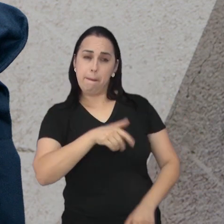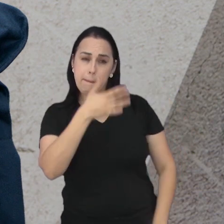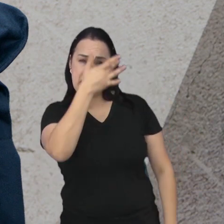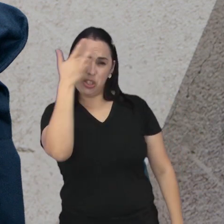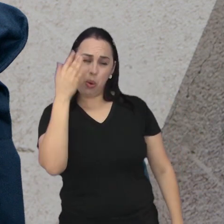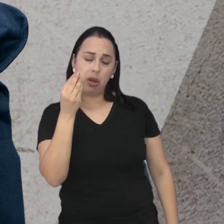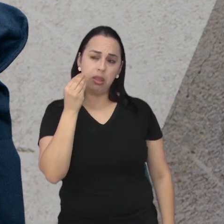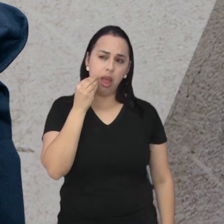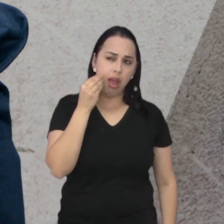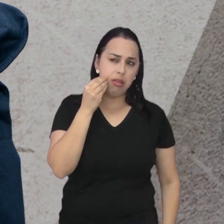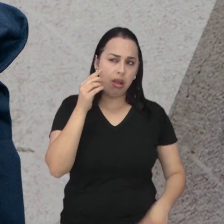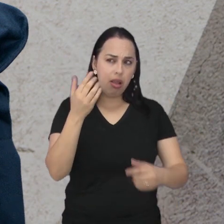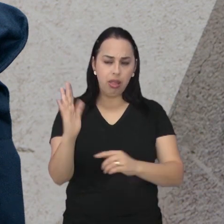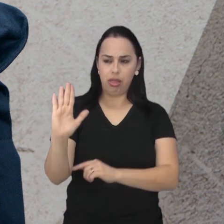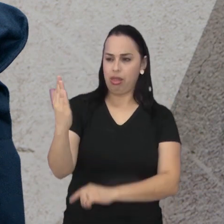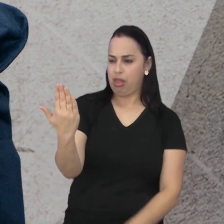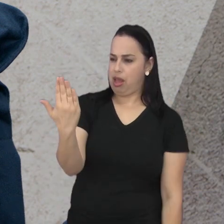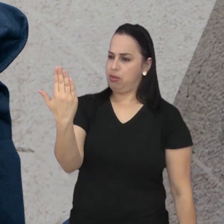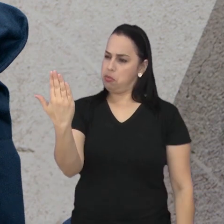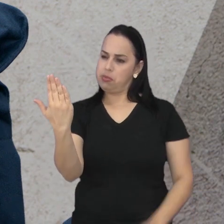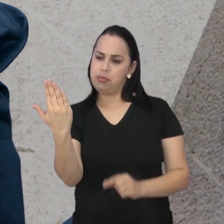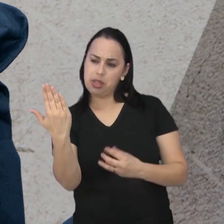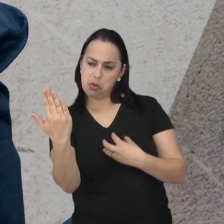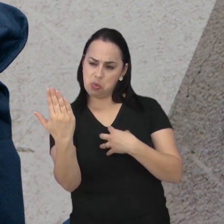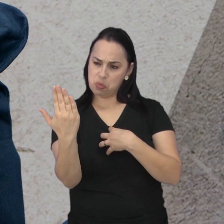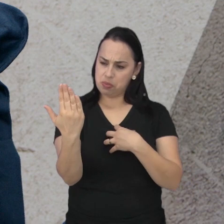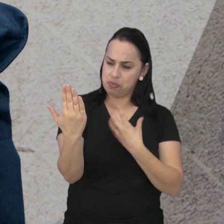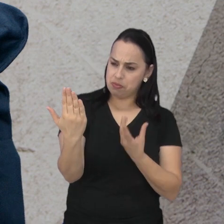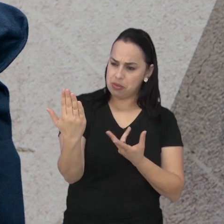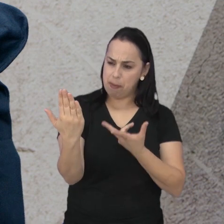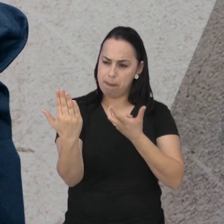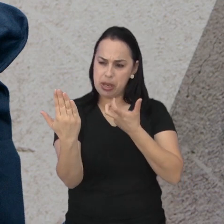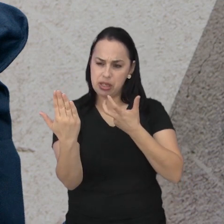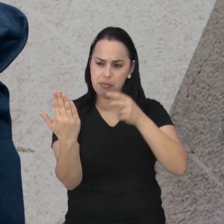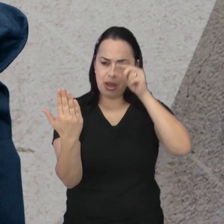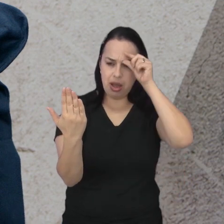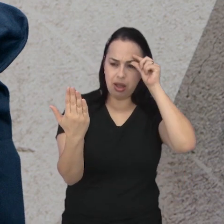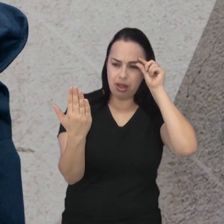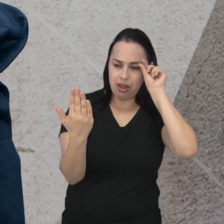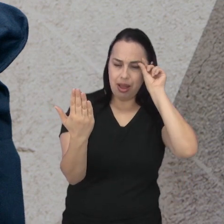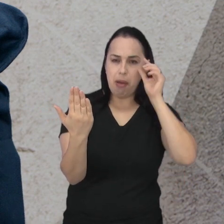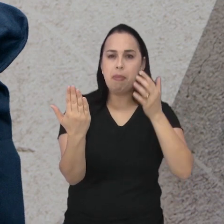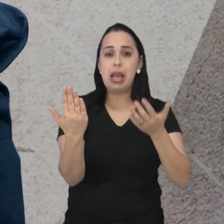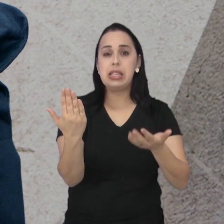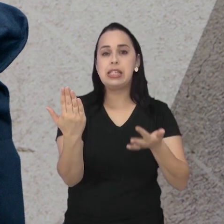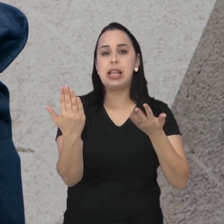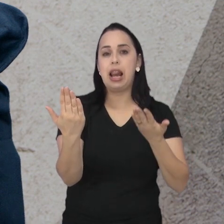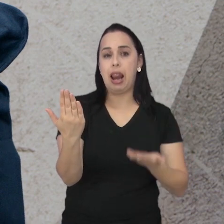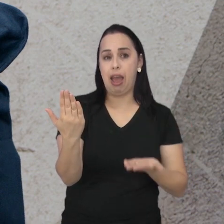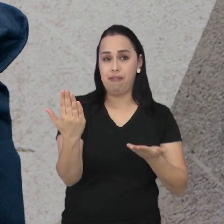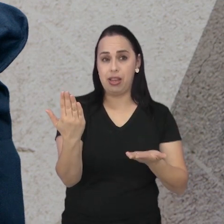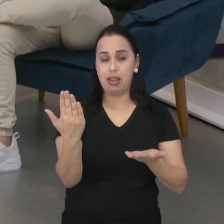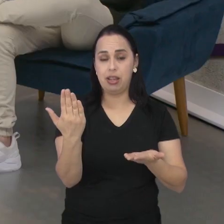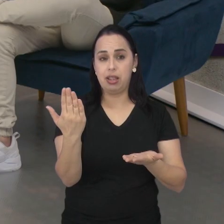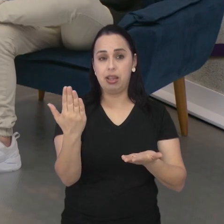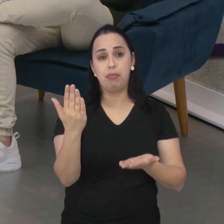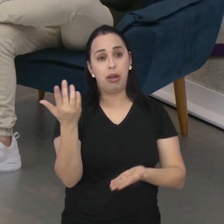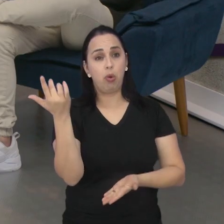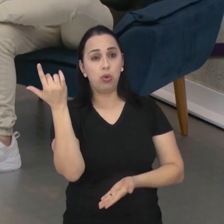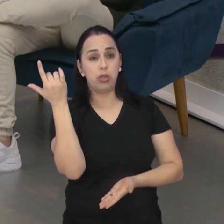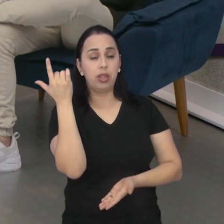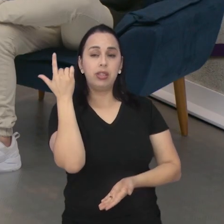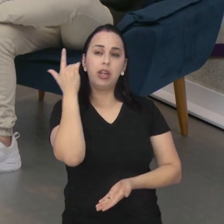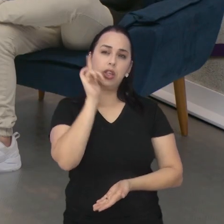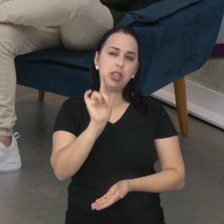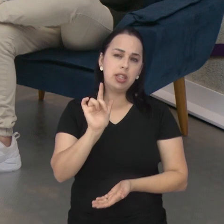para a pessoa sentir um pouco como vai ficar, né, fazer ela de uma forma mais suave também. Para ver se vai se adaptar,